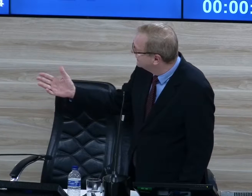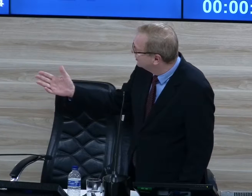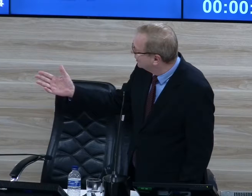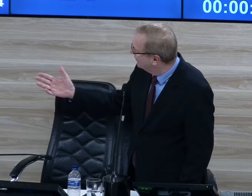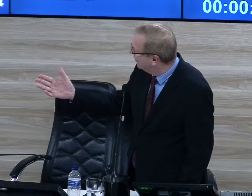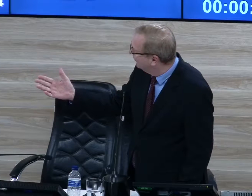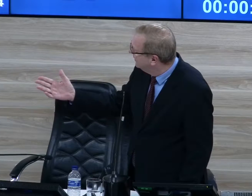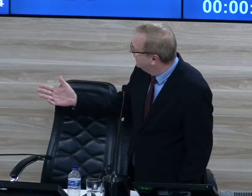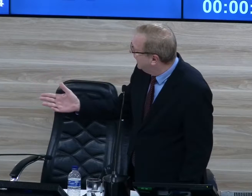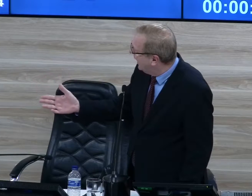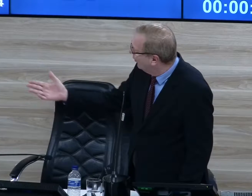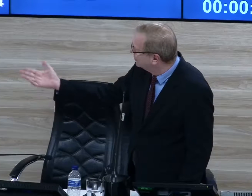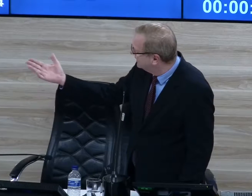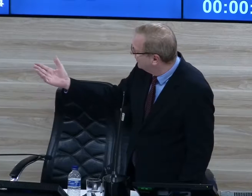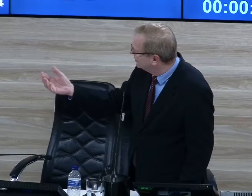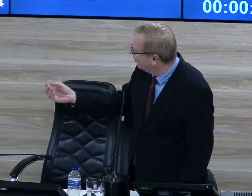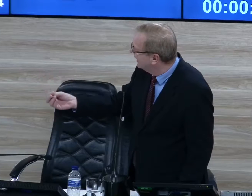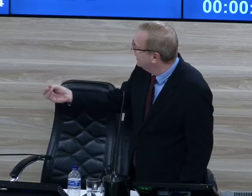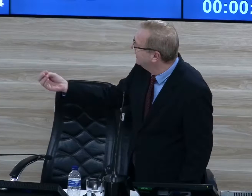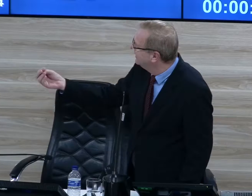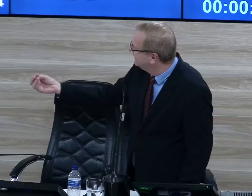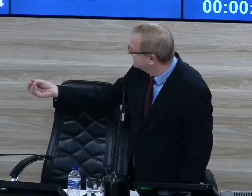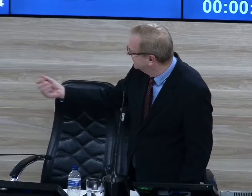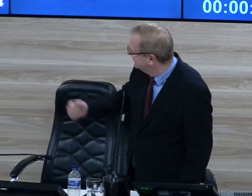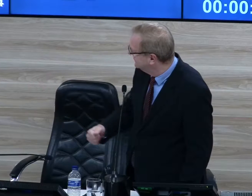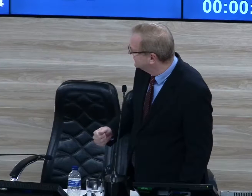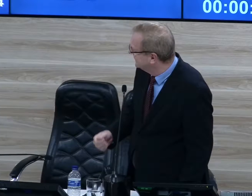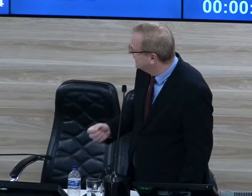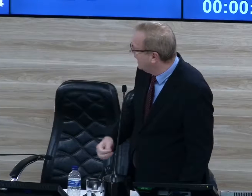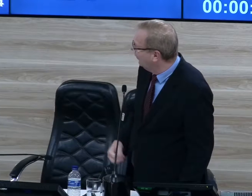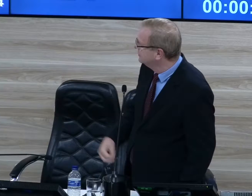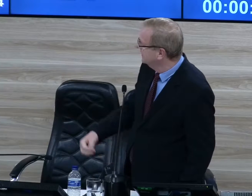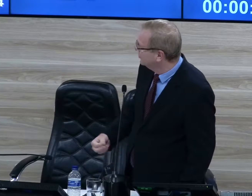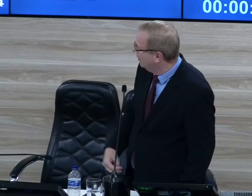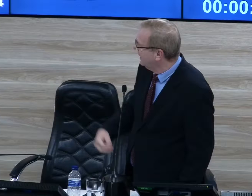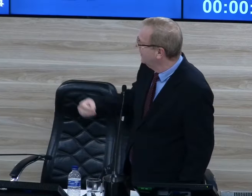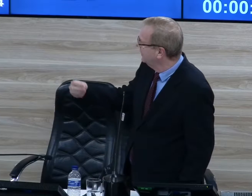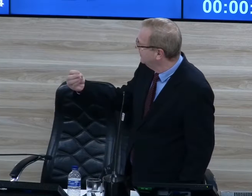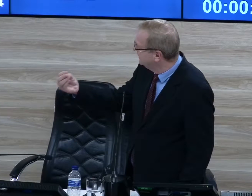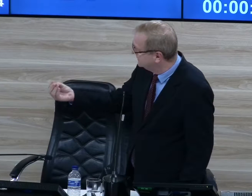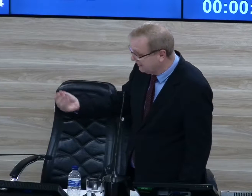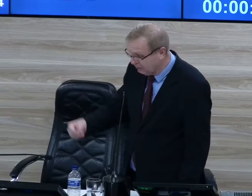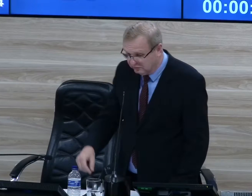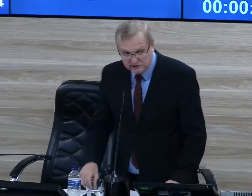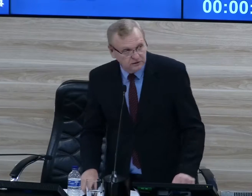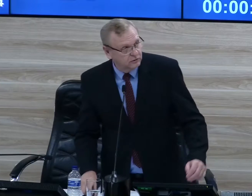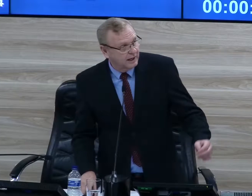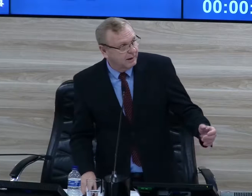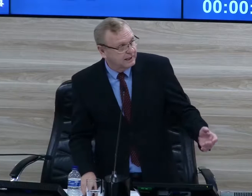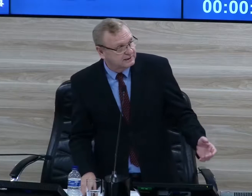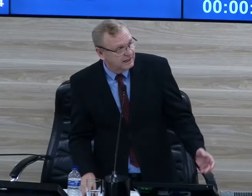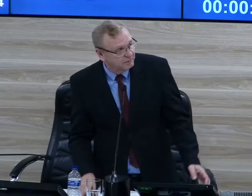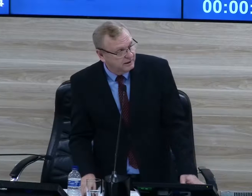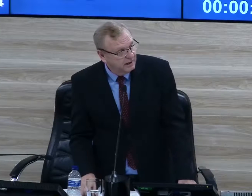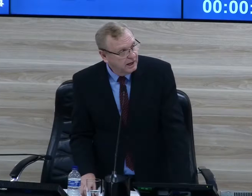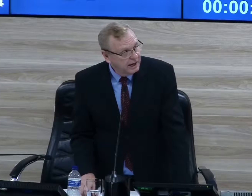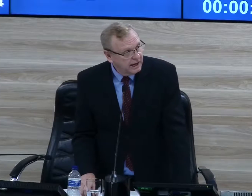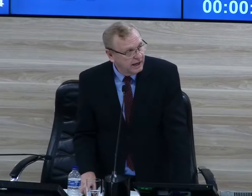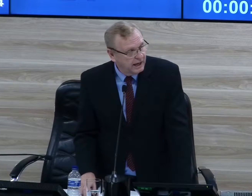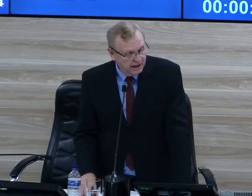consigo entender, doutor Rafael, álcool ser uma droga lícita, cigarro ser droga lícita. Como disse a doutora Mayra